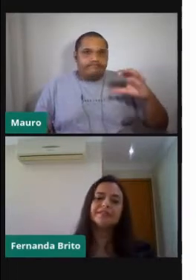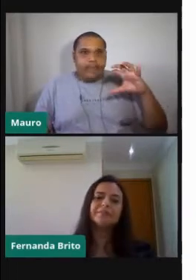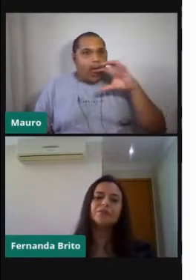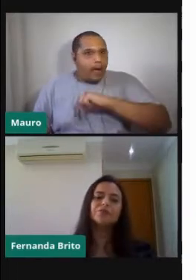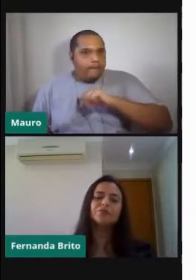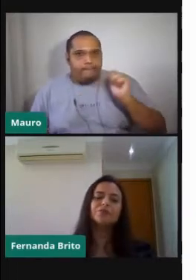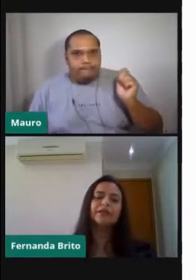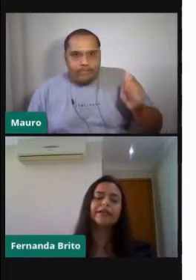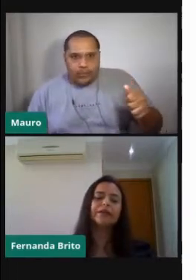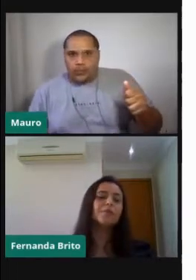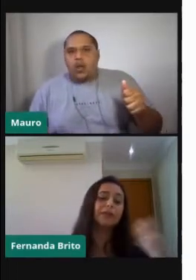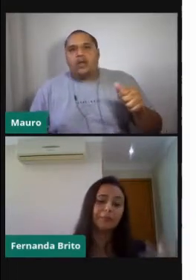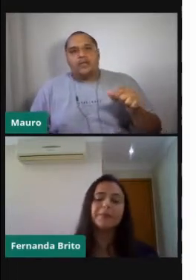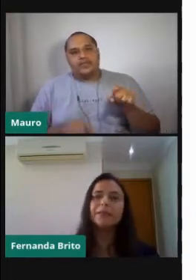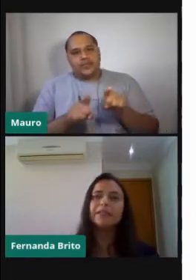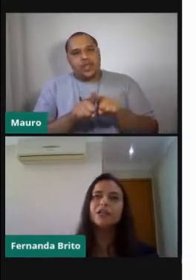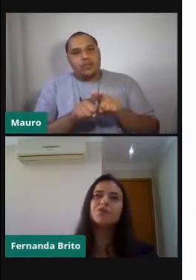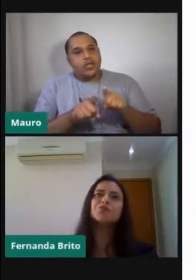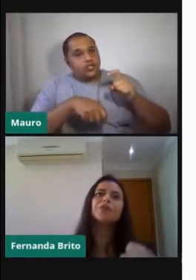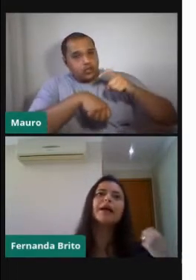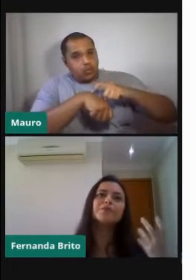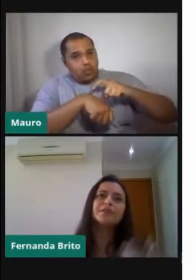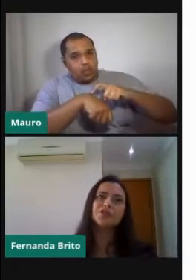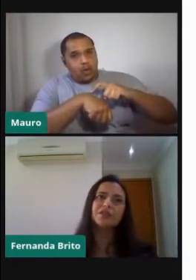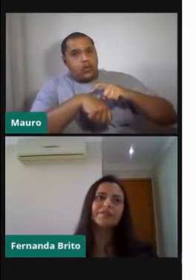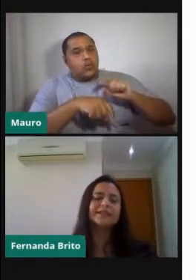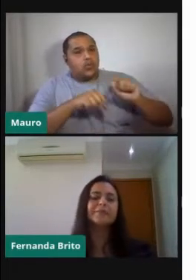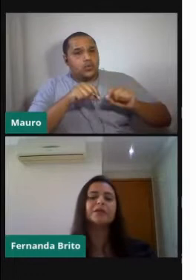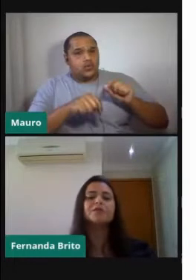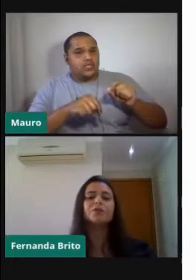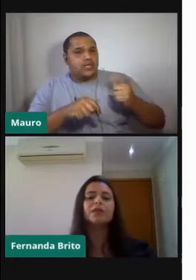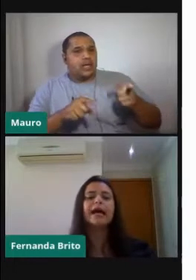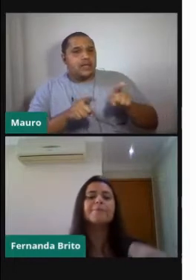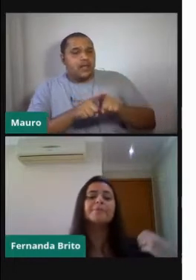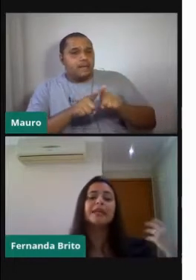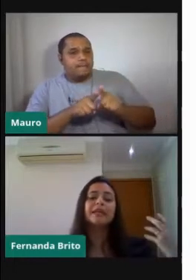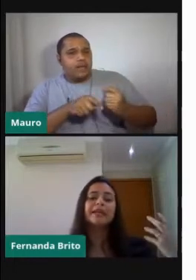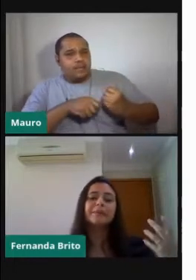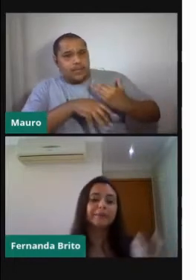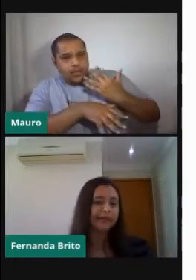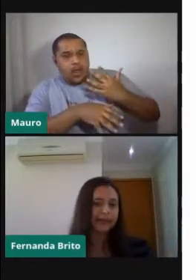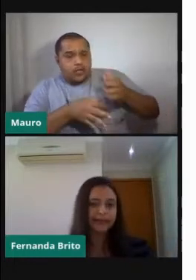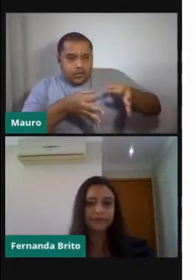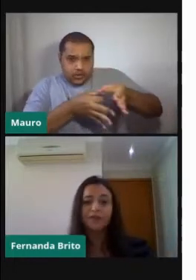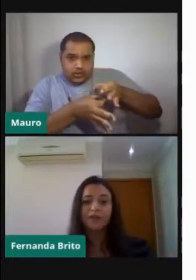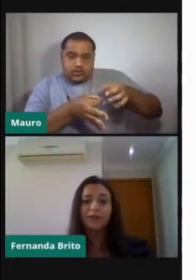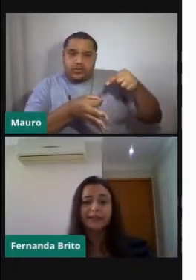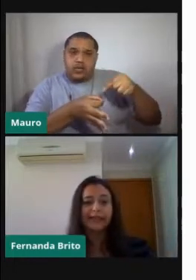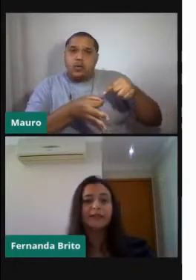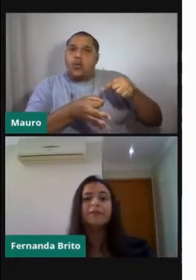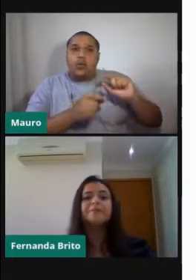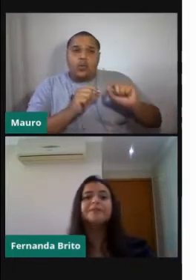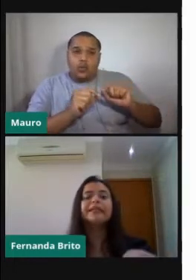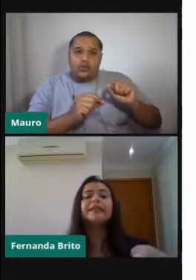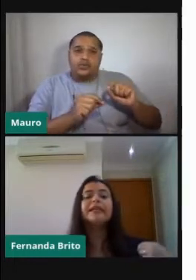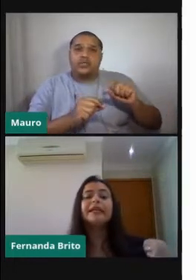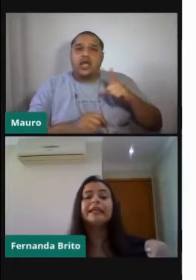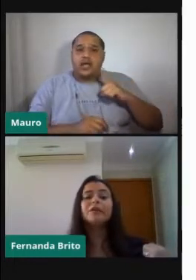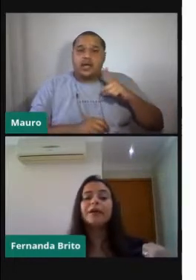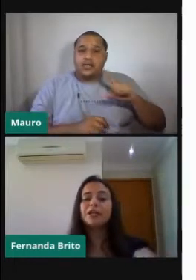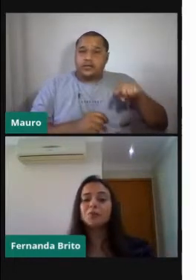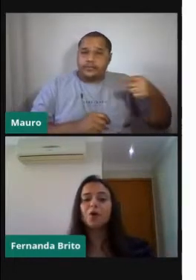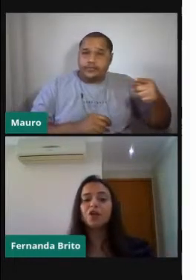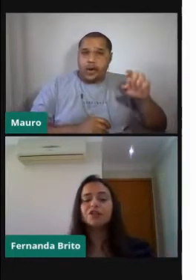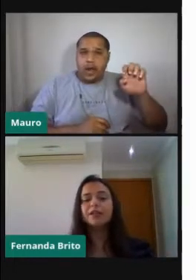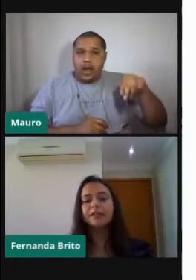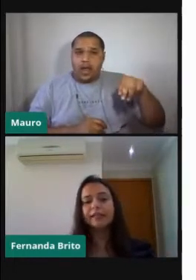aumento de extravasamento, com aumento da permeabilidade vascular, produzindo extravasamento celular, desenvolvendo edema, né,